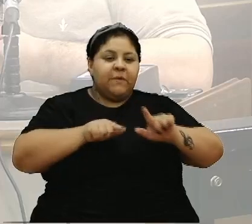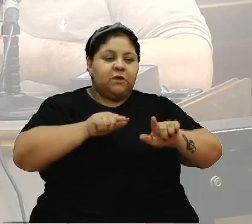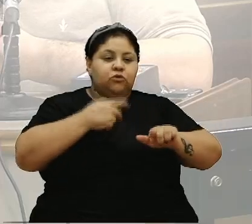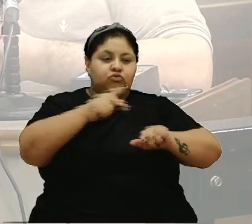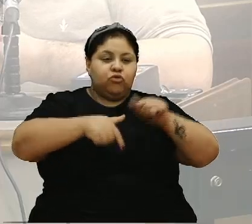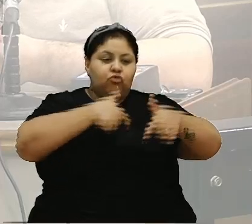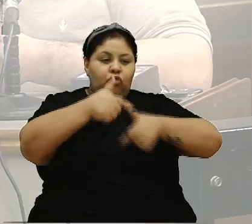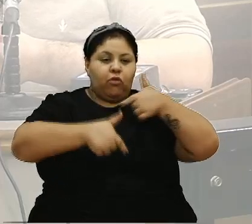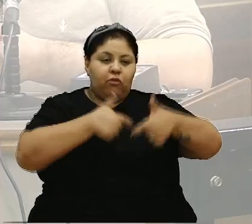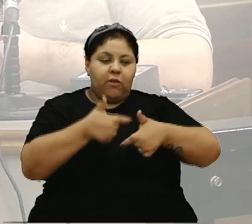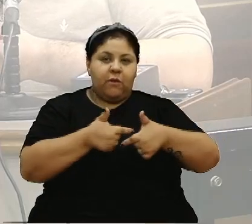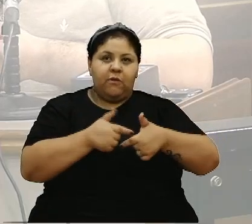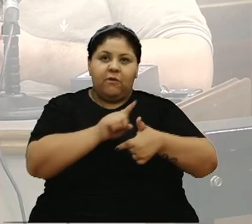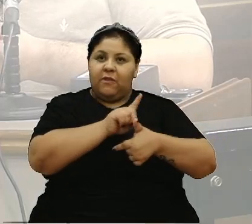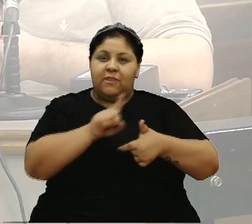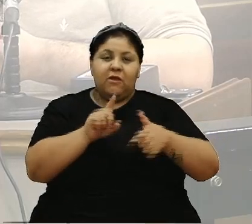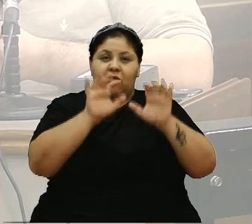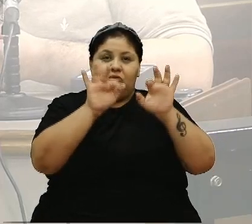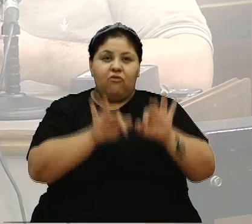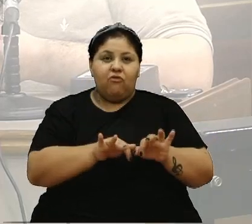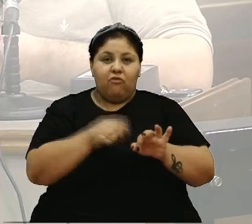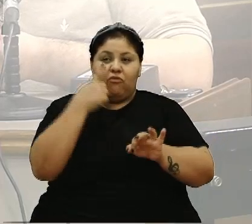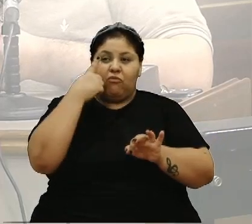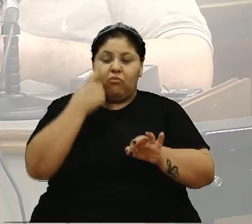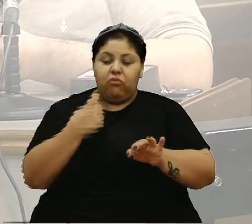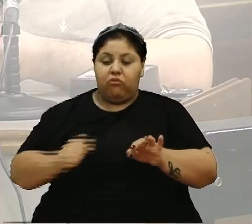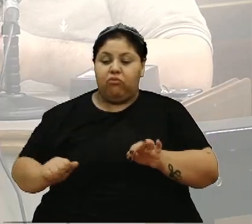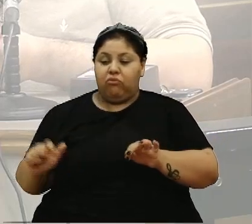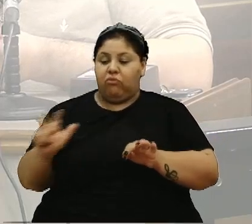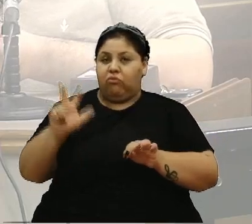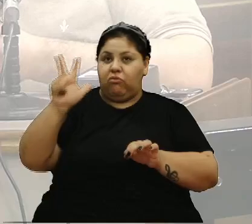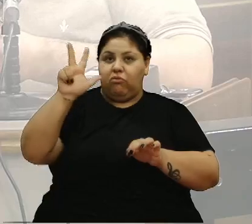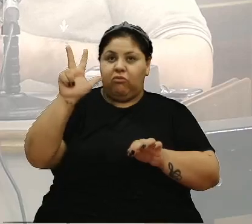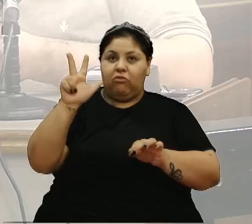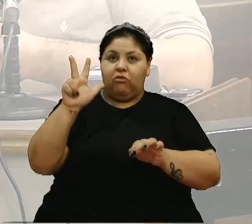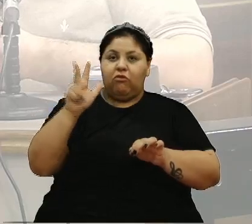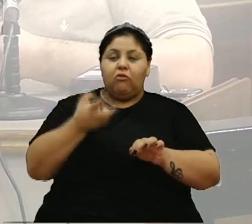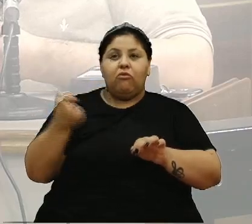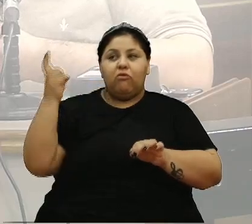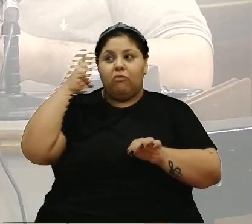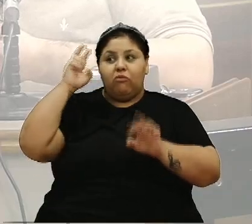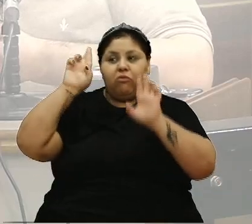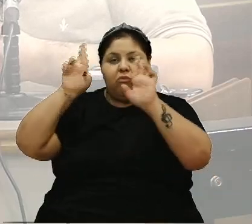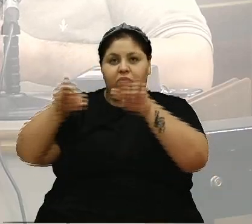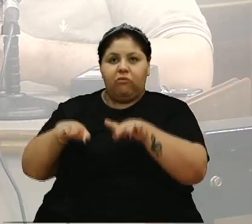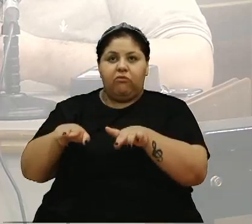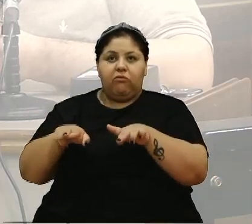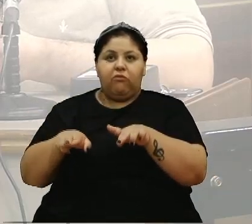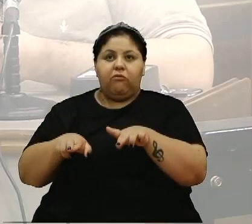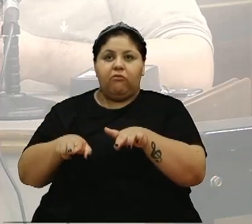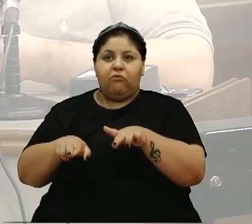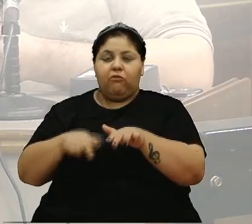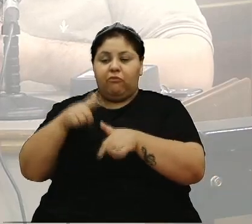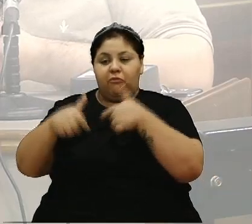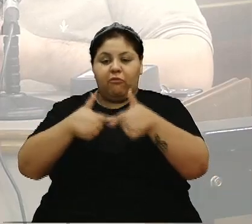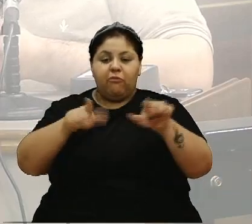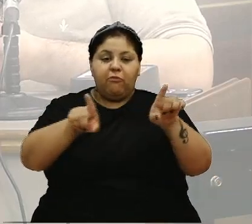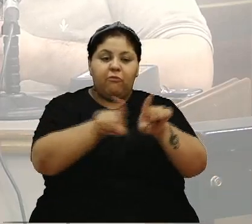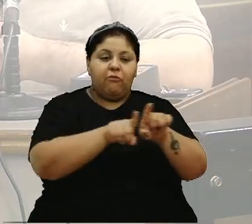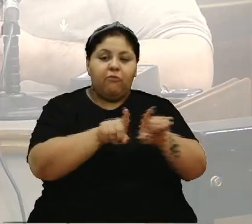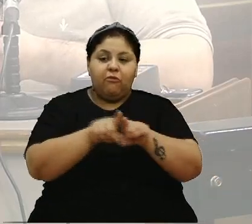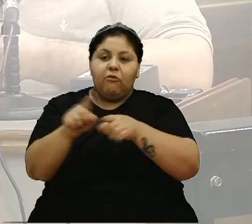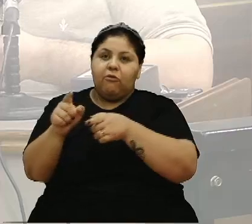às atividades da empresa não apagou seu interesse pela valorização dos elementos culturais da região. Dedicou-se também a